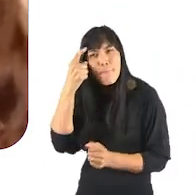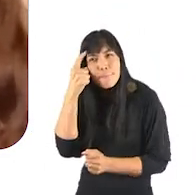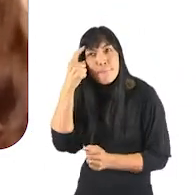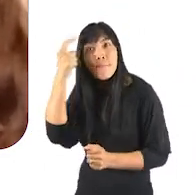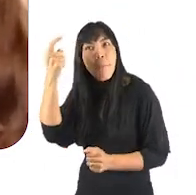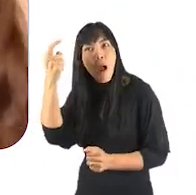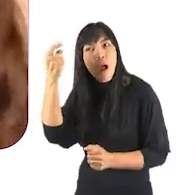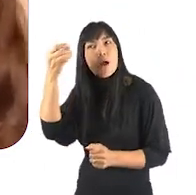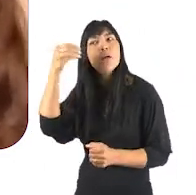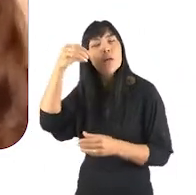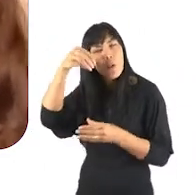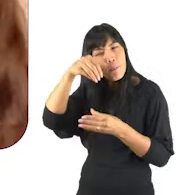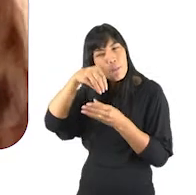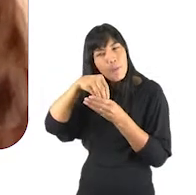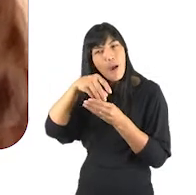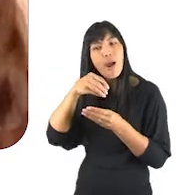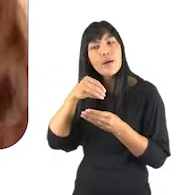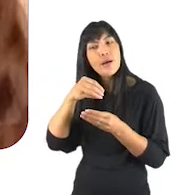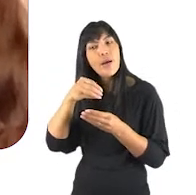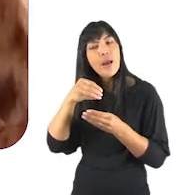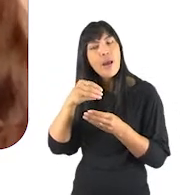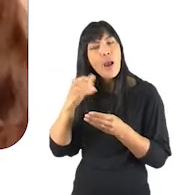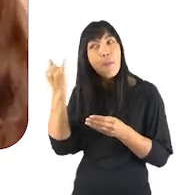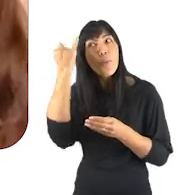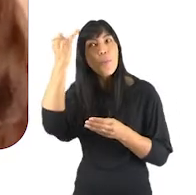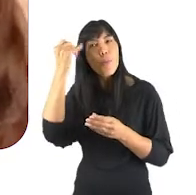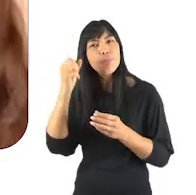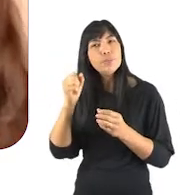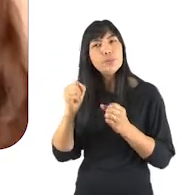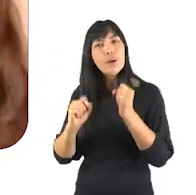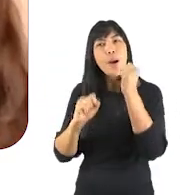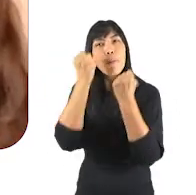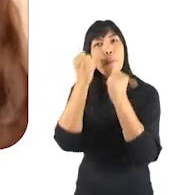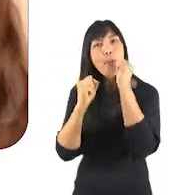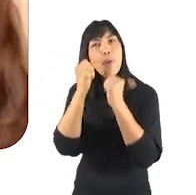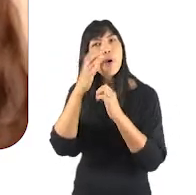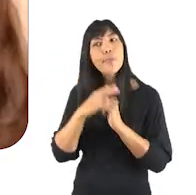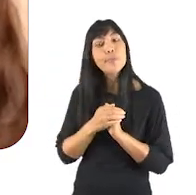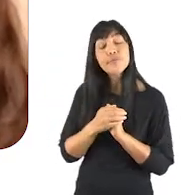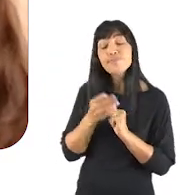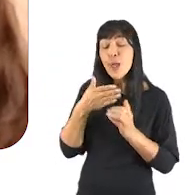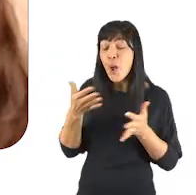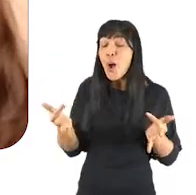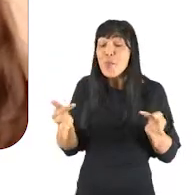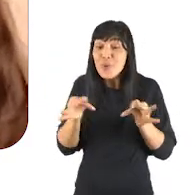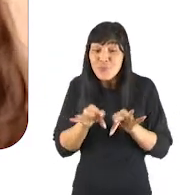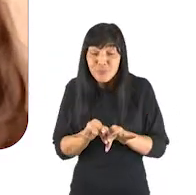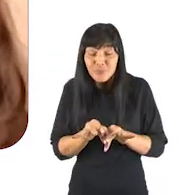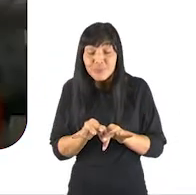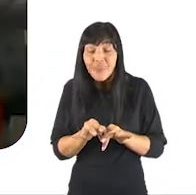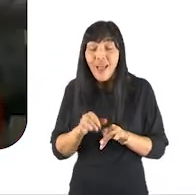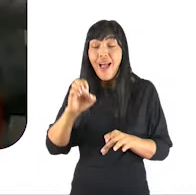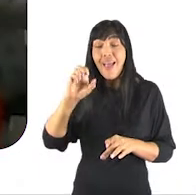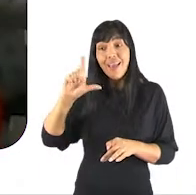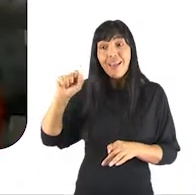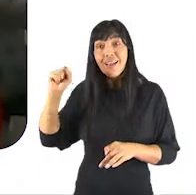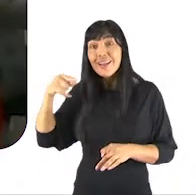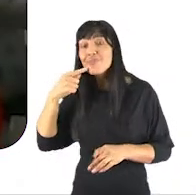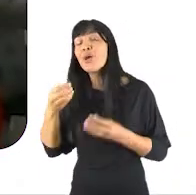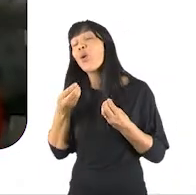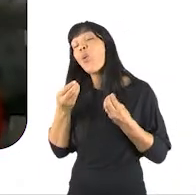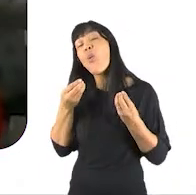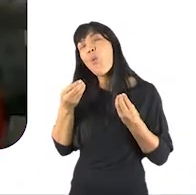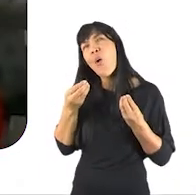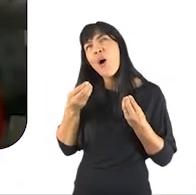tão importante, né, para a indústria. Bom, e para a gente finalizar, Elaine,